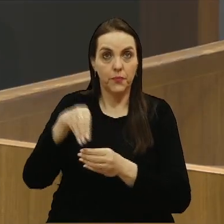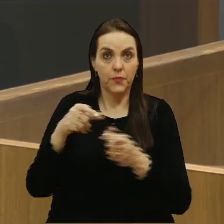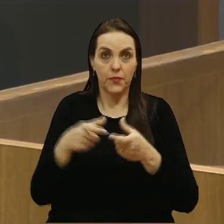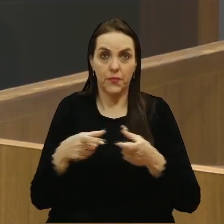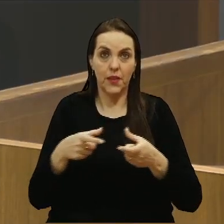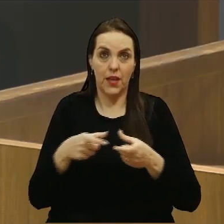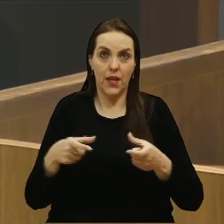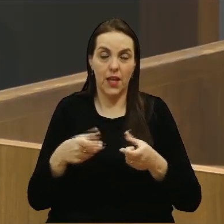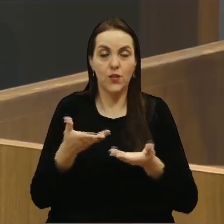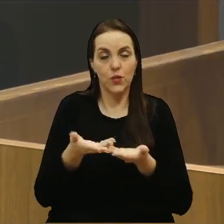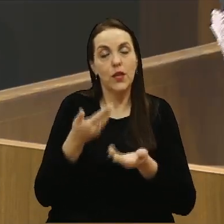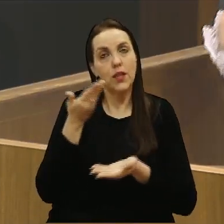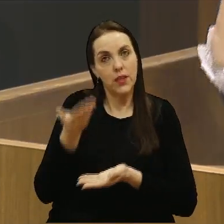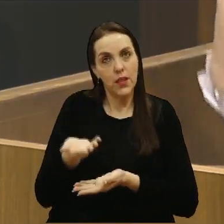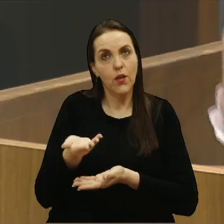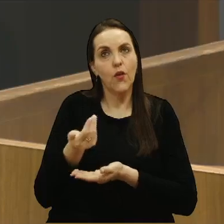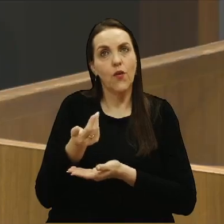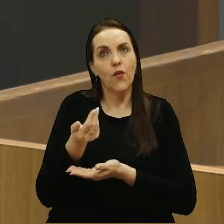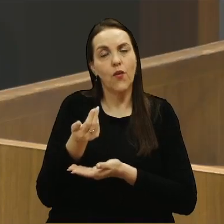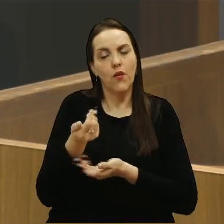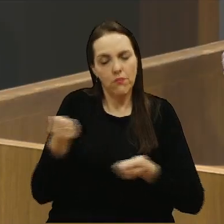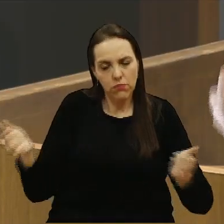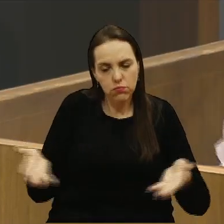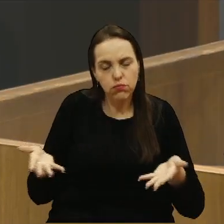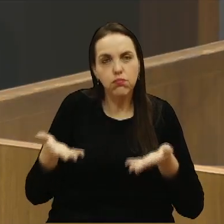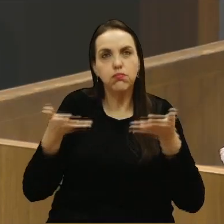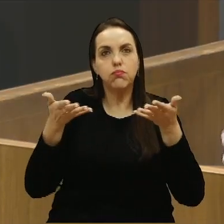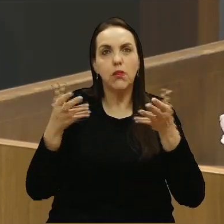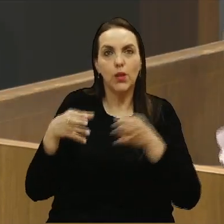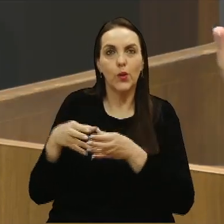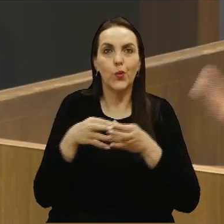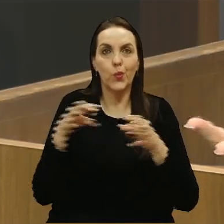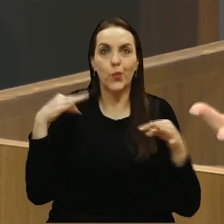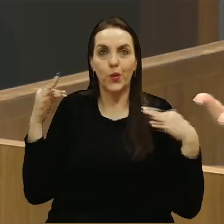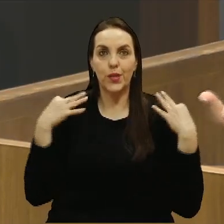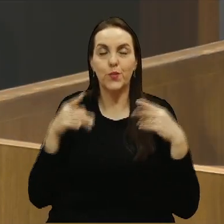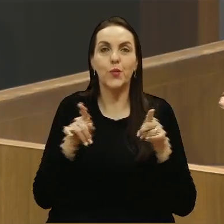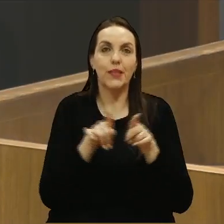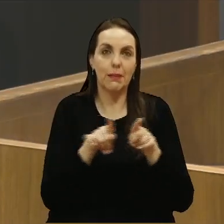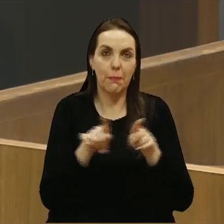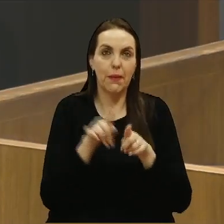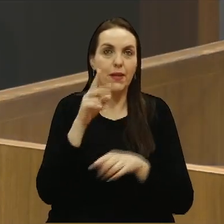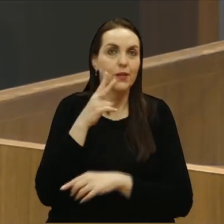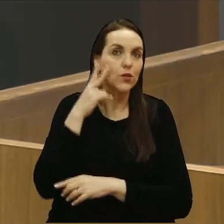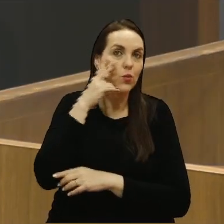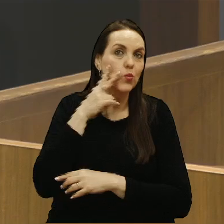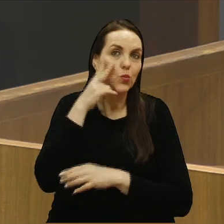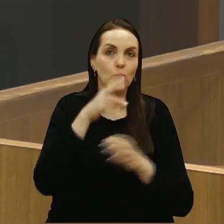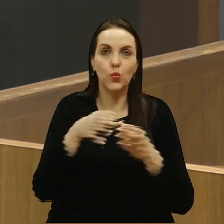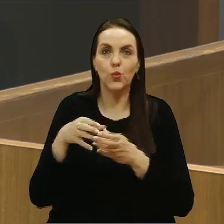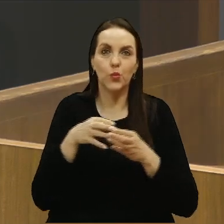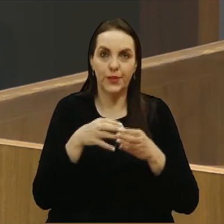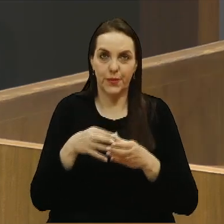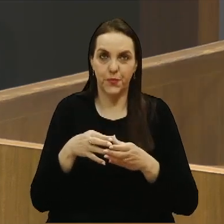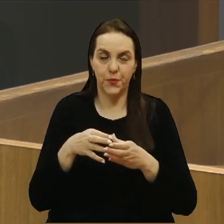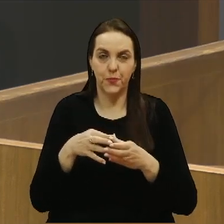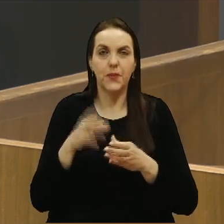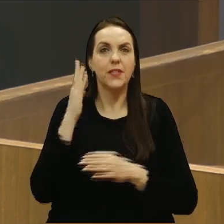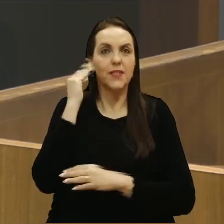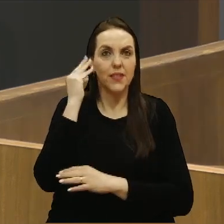ingresso. Então, a gente vai estar fomentando o turismo e o enoturismo. Então, a gente sabe que